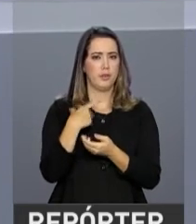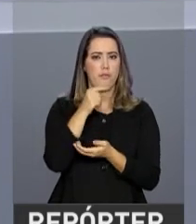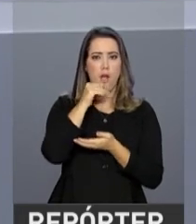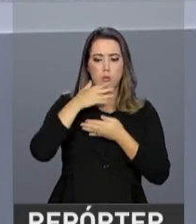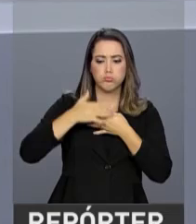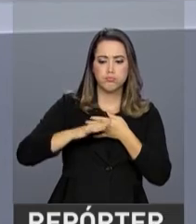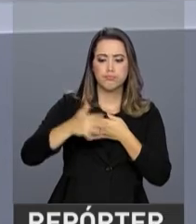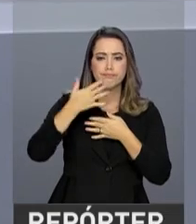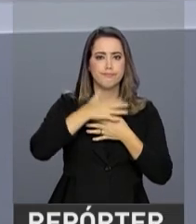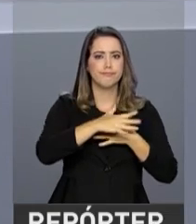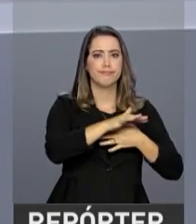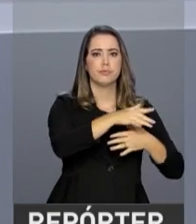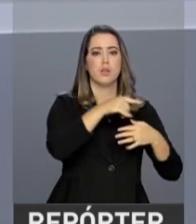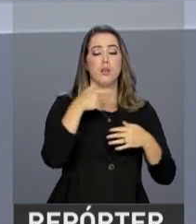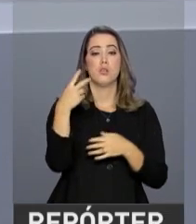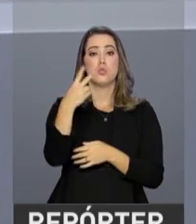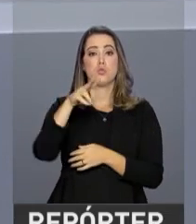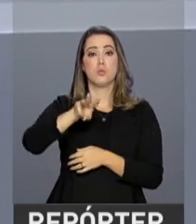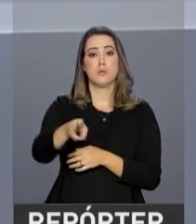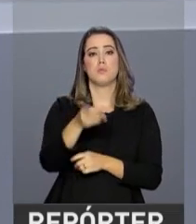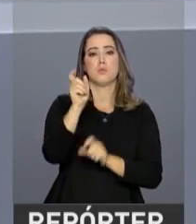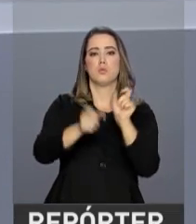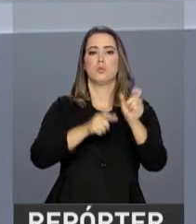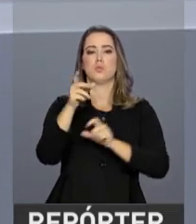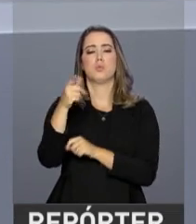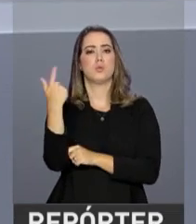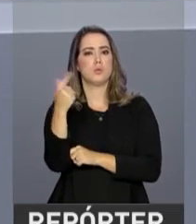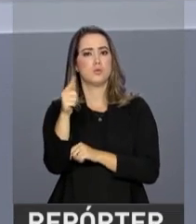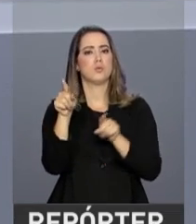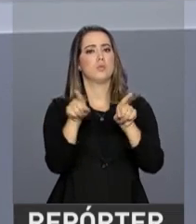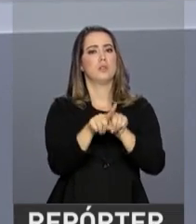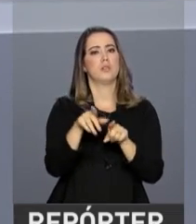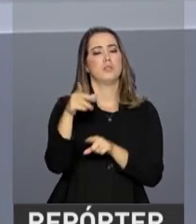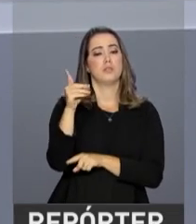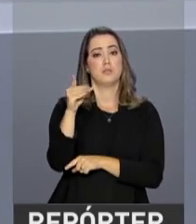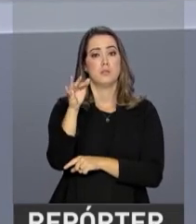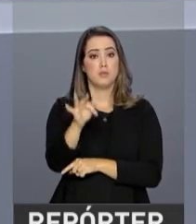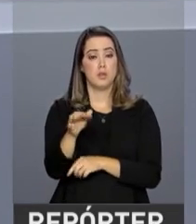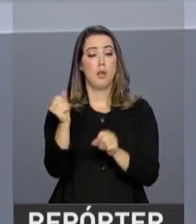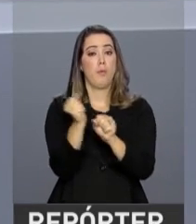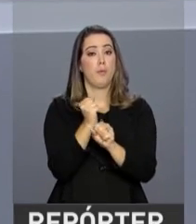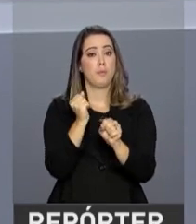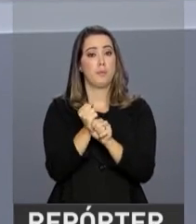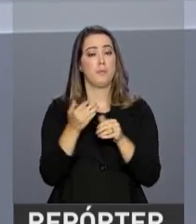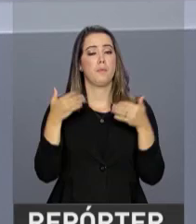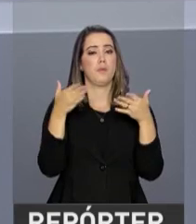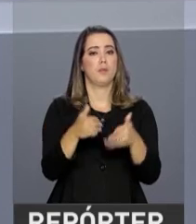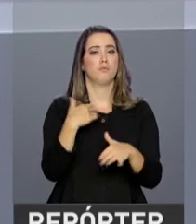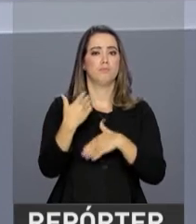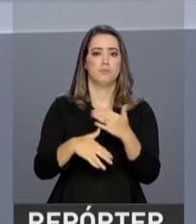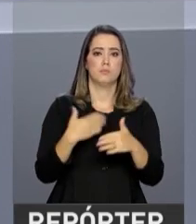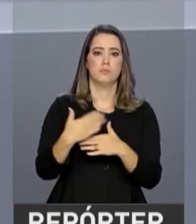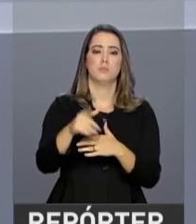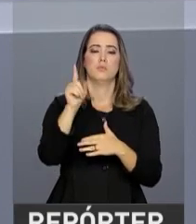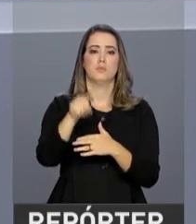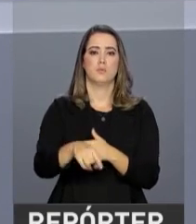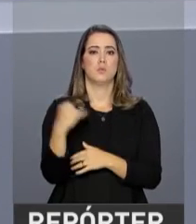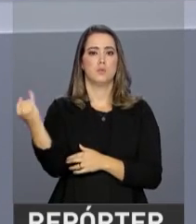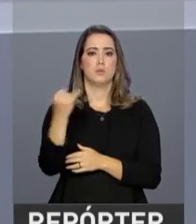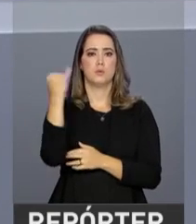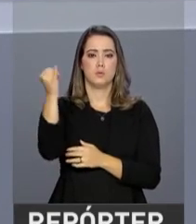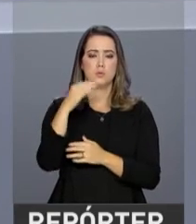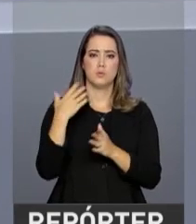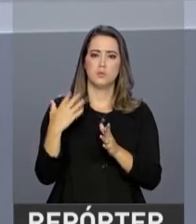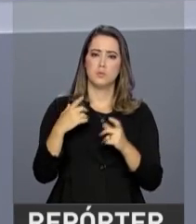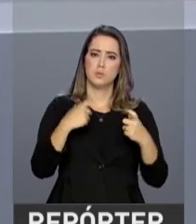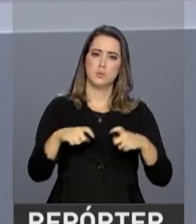milhões de habitantes no estado de Goiás e também no Distrito Federal. A obra faz parte do programa Agora é Avançar e é fundamental